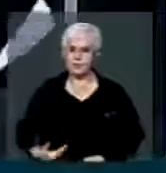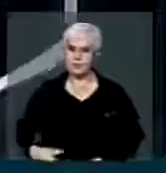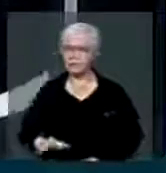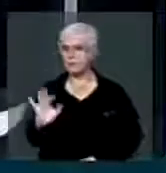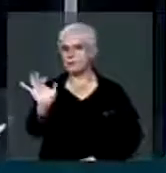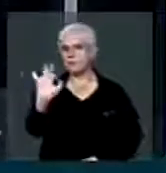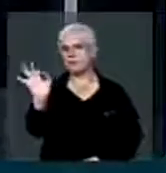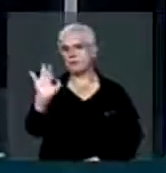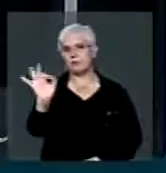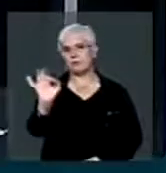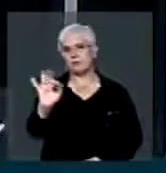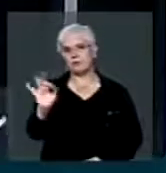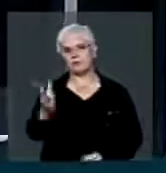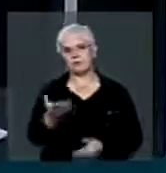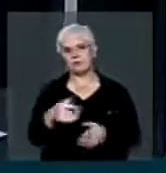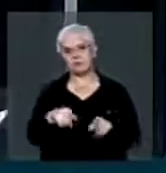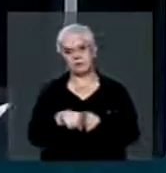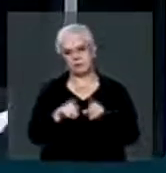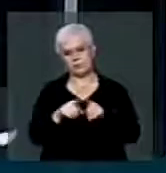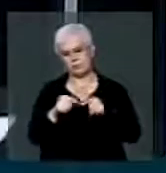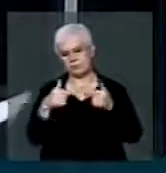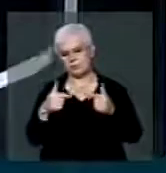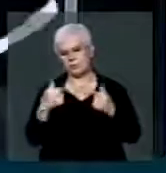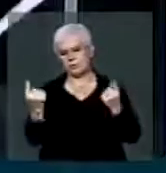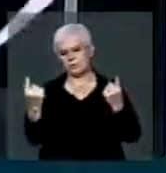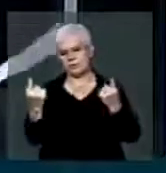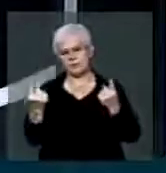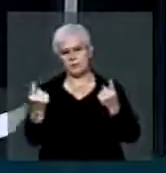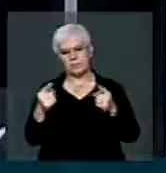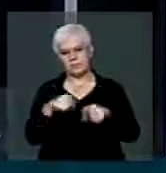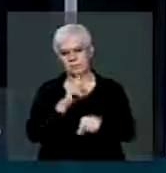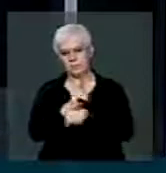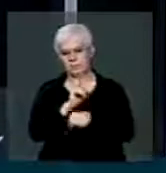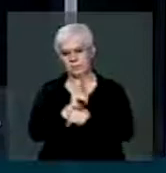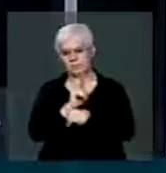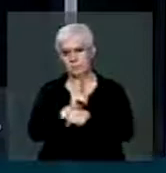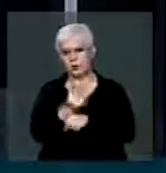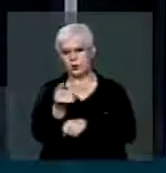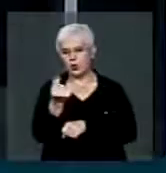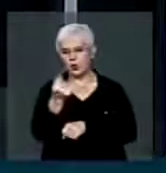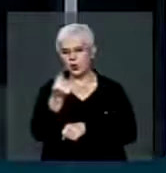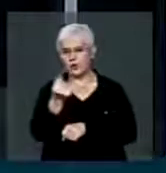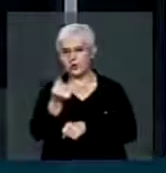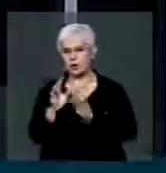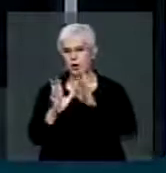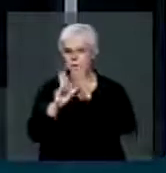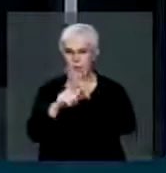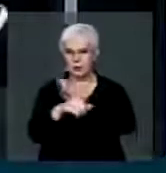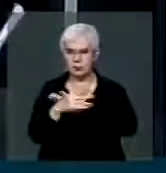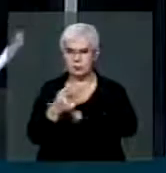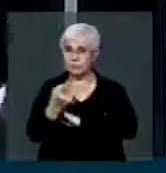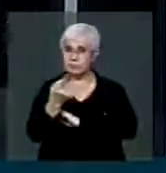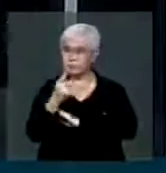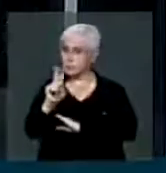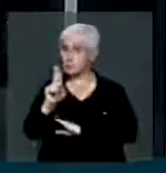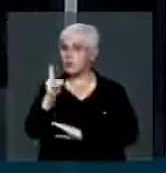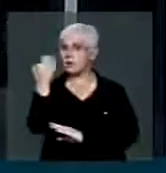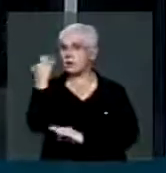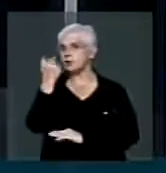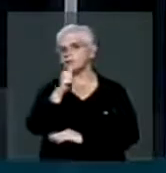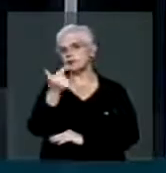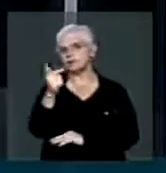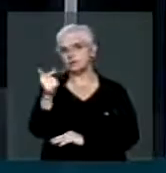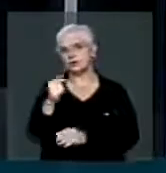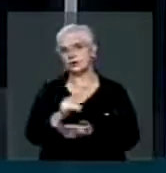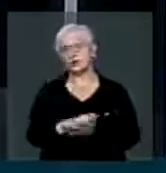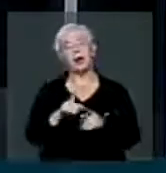da fiscalização e no combate à fiscalização e ao mau uso do dinheiro público. Mas é